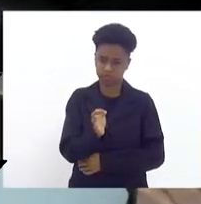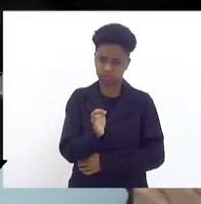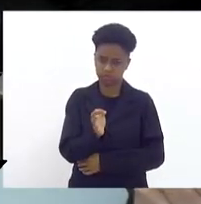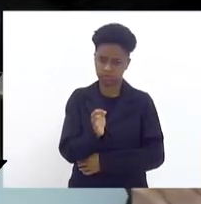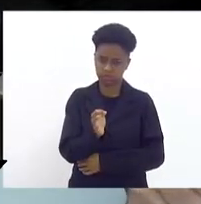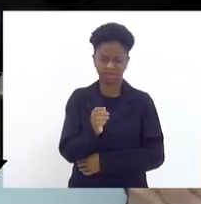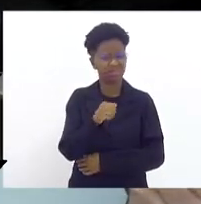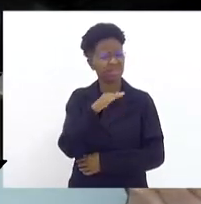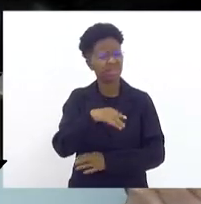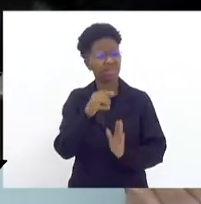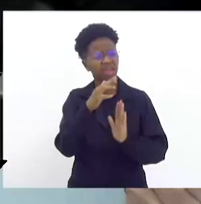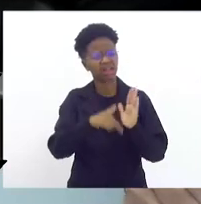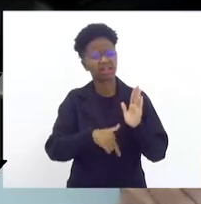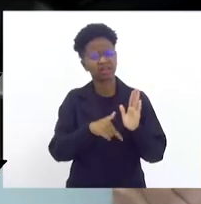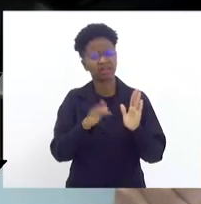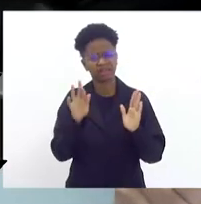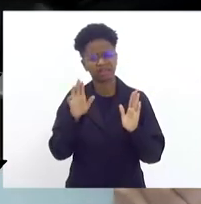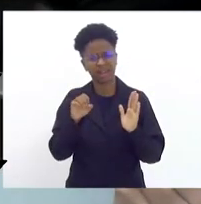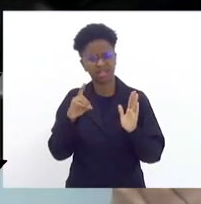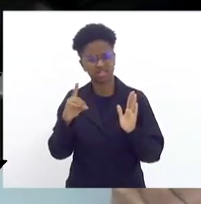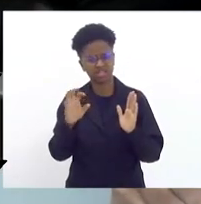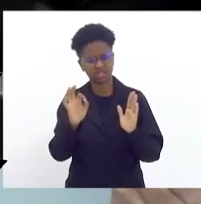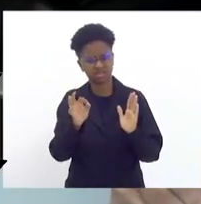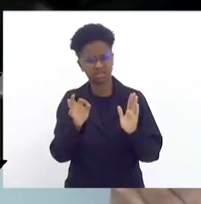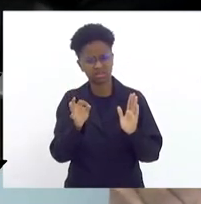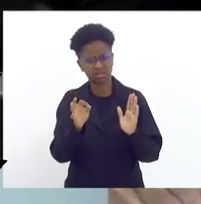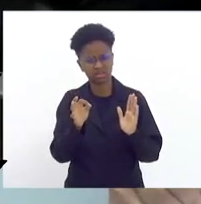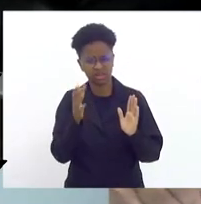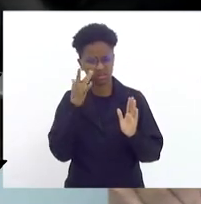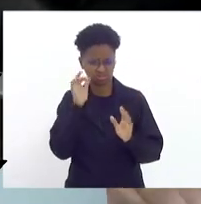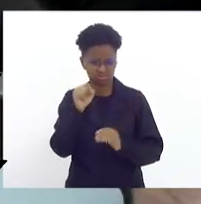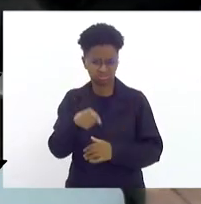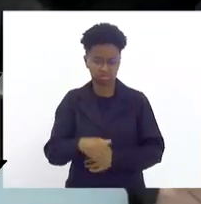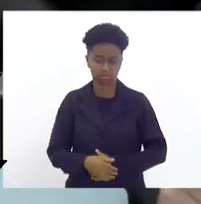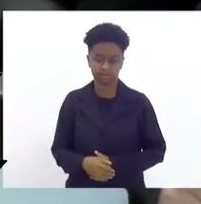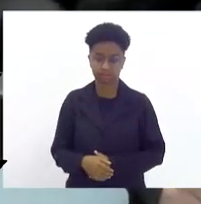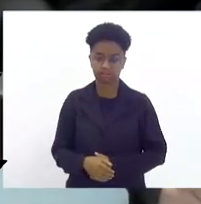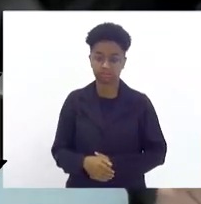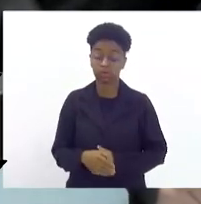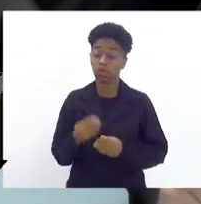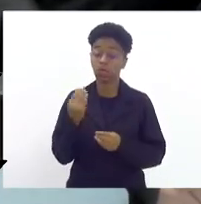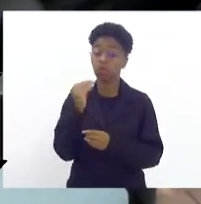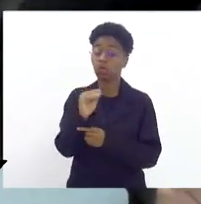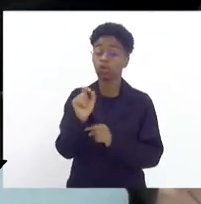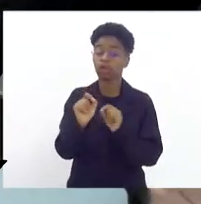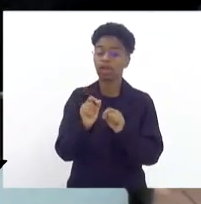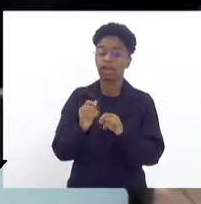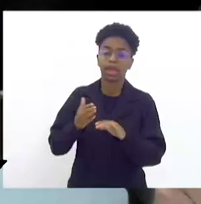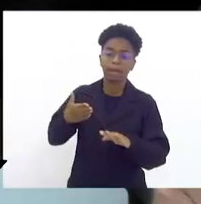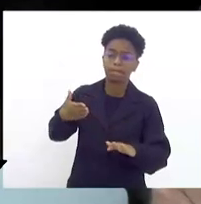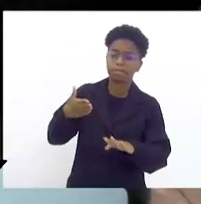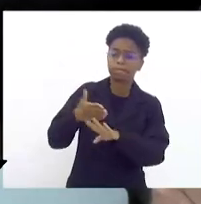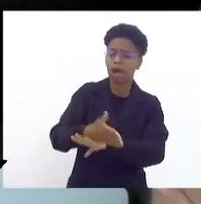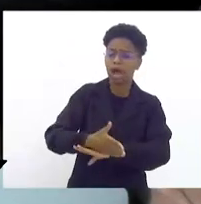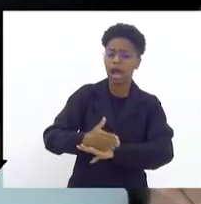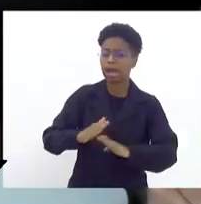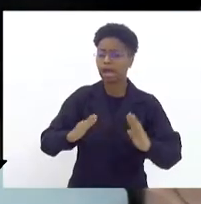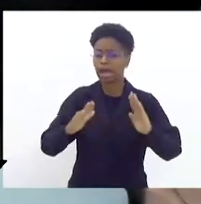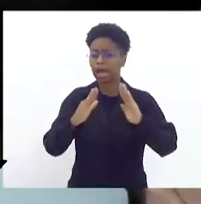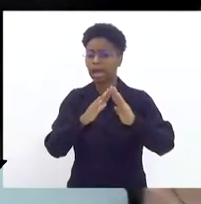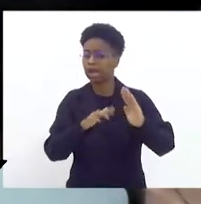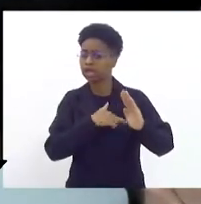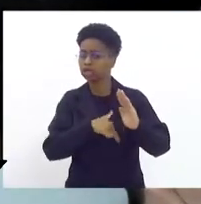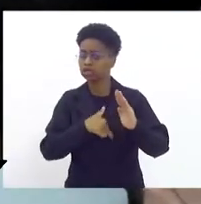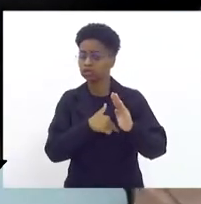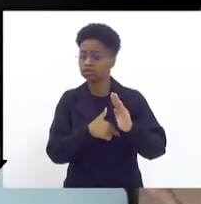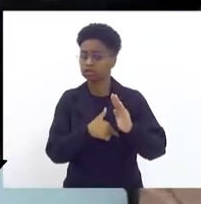quem estava relatando era o deputado Fred Pacheco? Era. Ele botou invasão de templos religiosos. Na verdade,